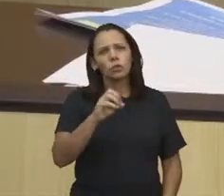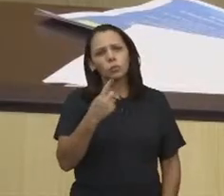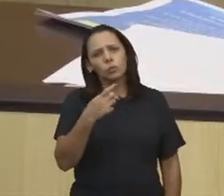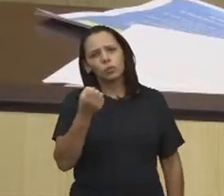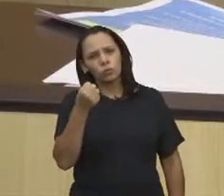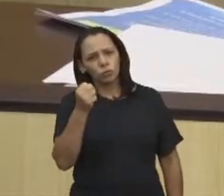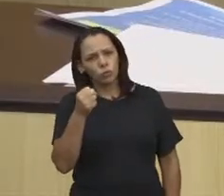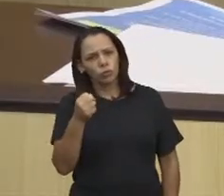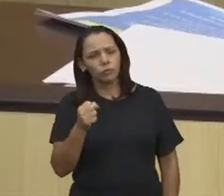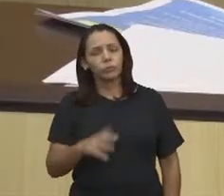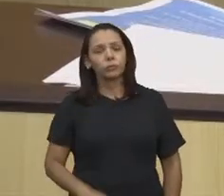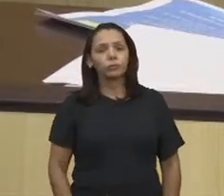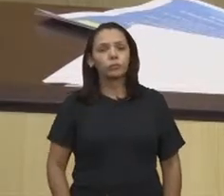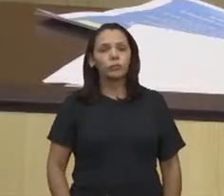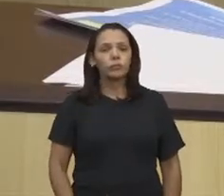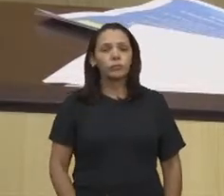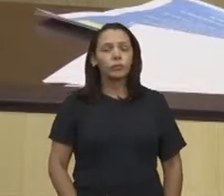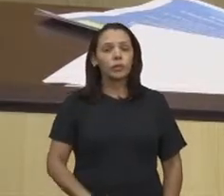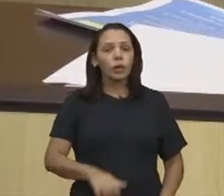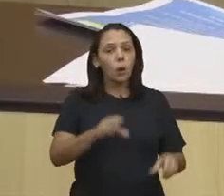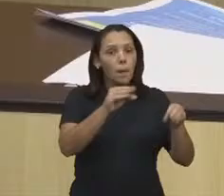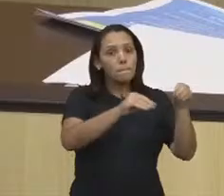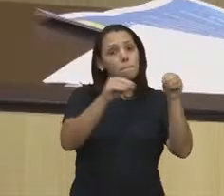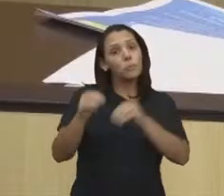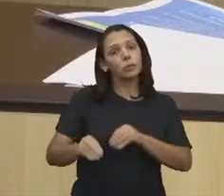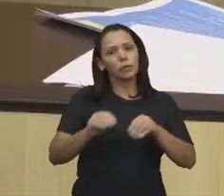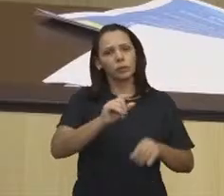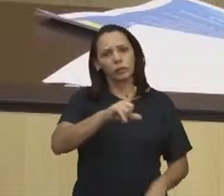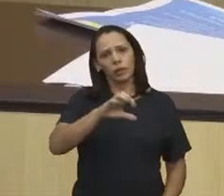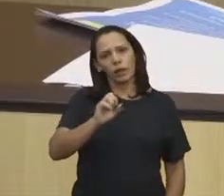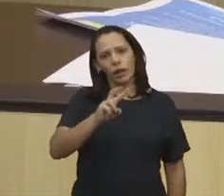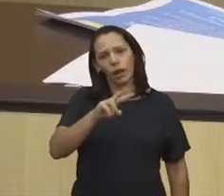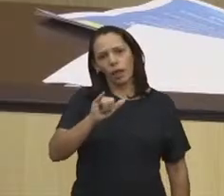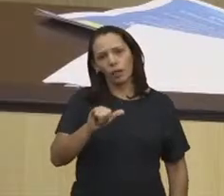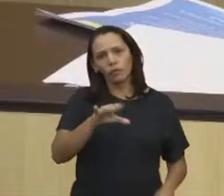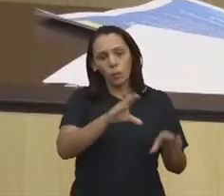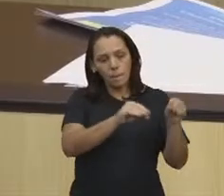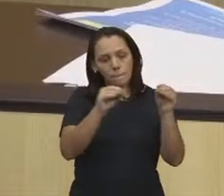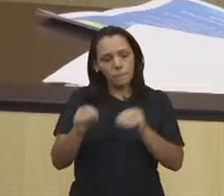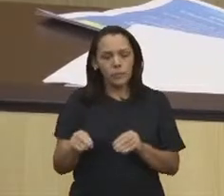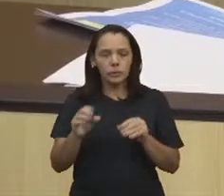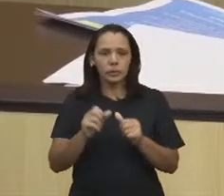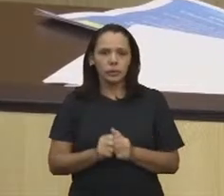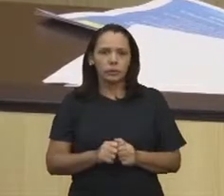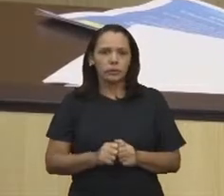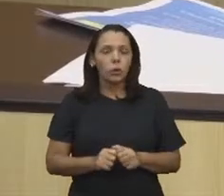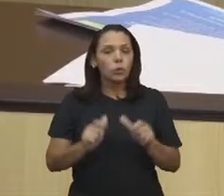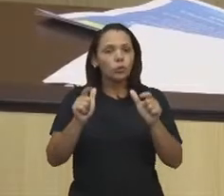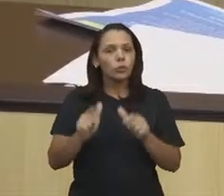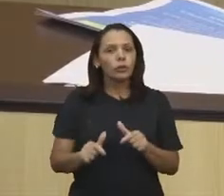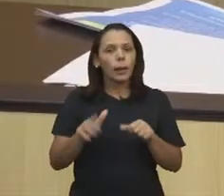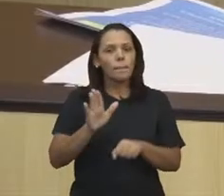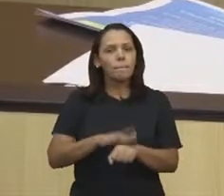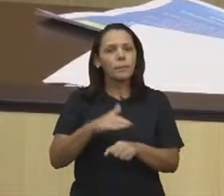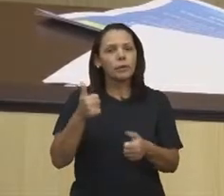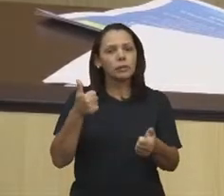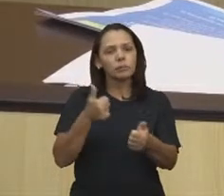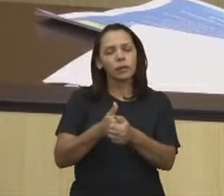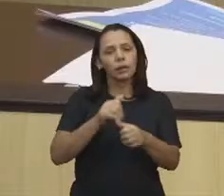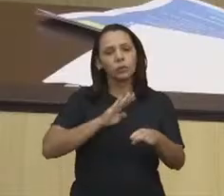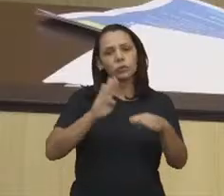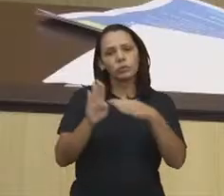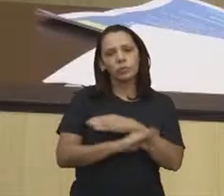esse leve para Norival Soares, que fica entre 3 bairros populosos, que é Jardim